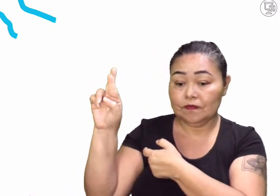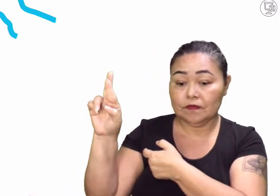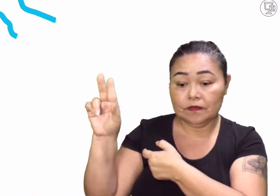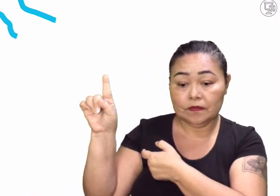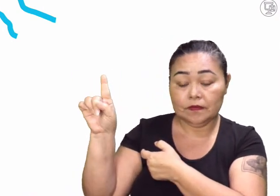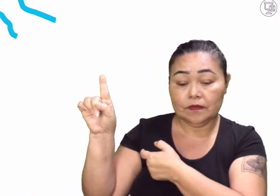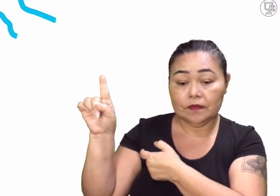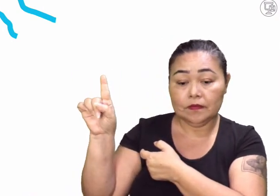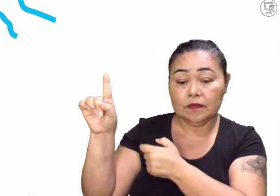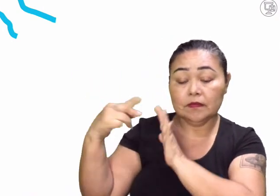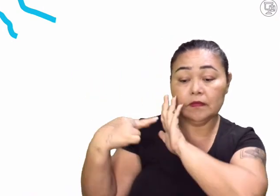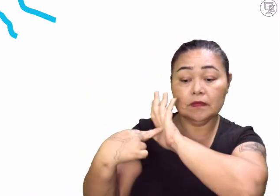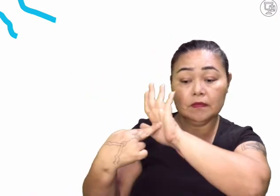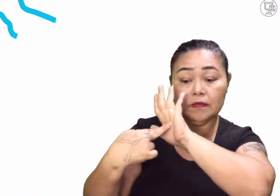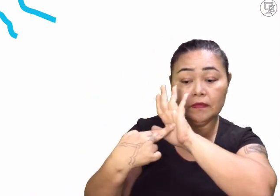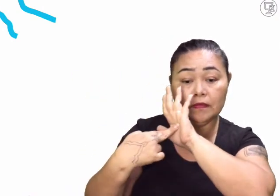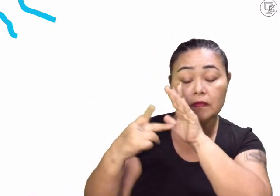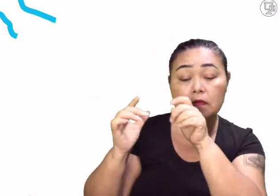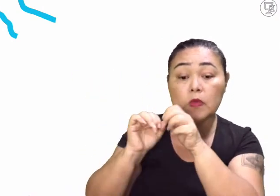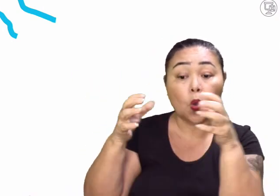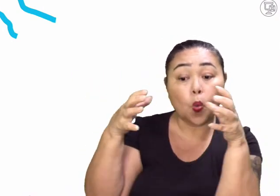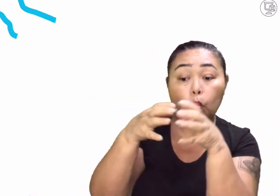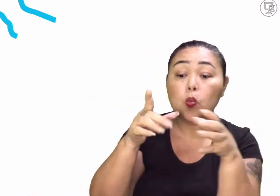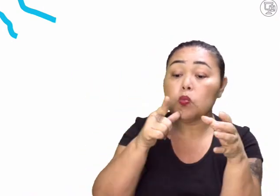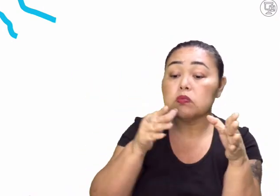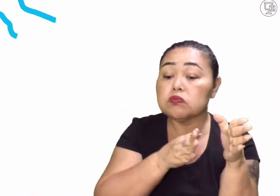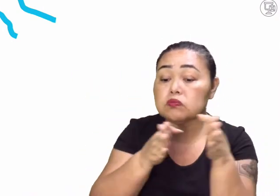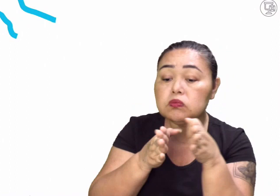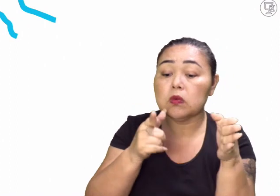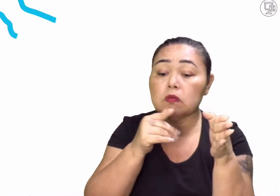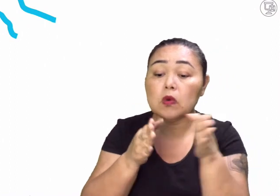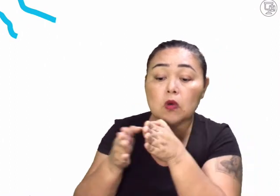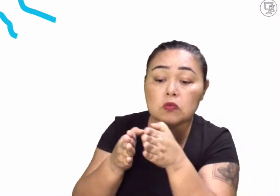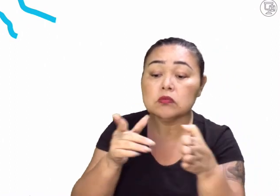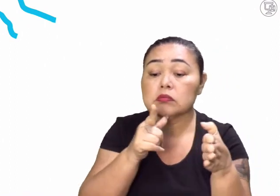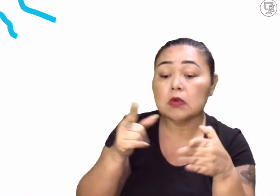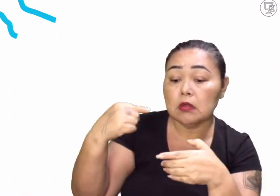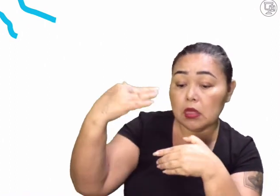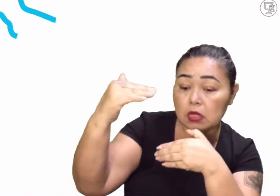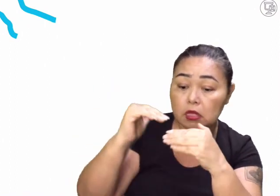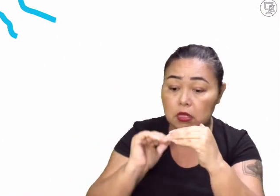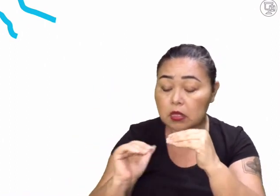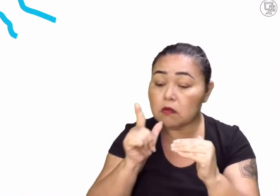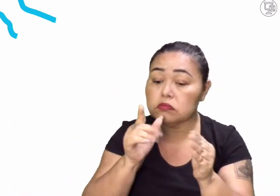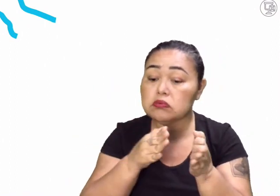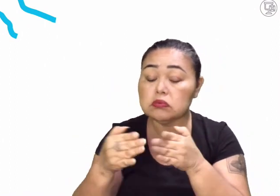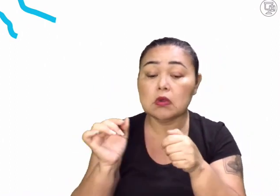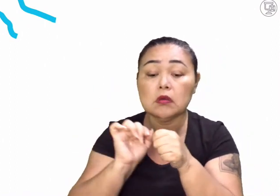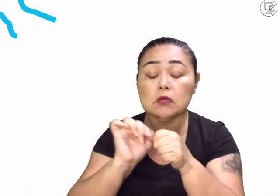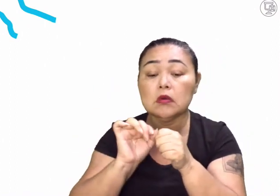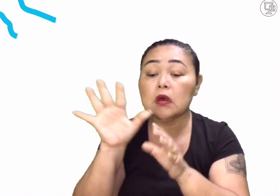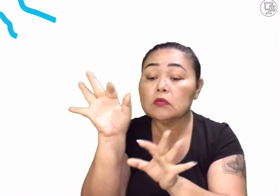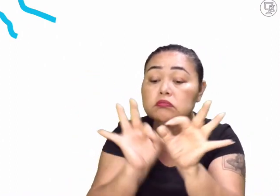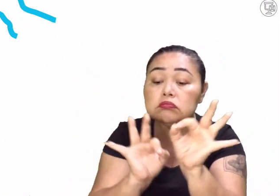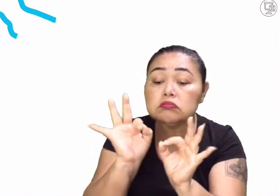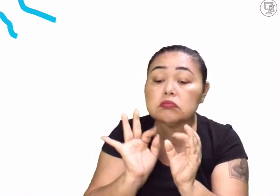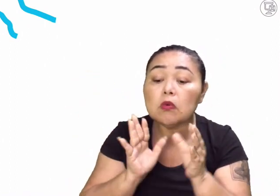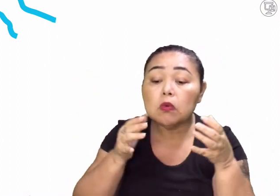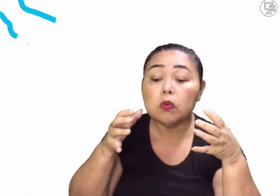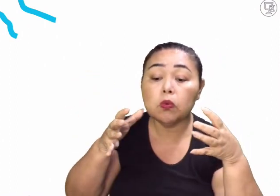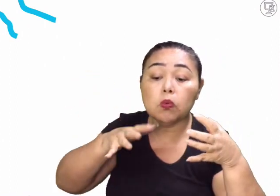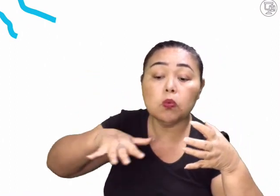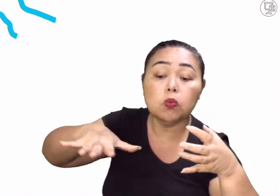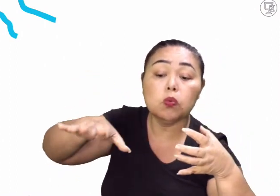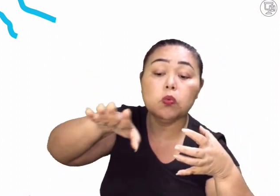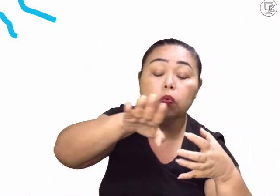E esses conjuntos de rios, de principal, com afluente, confluente, subafluente, vai formar o